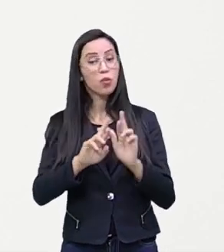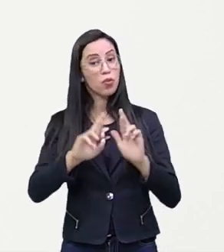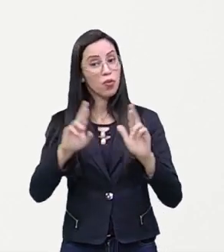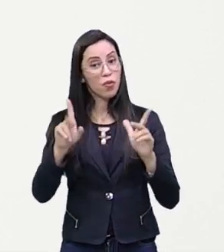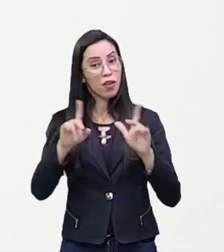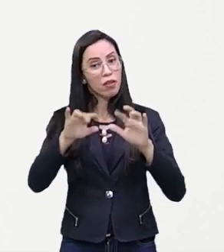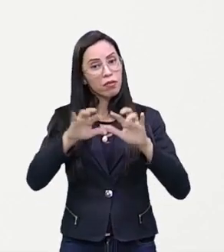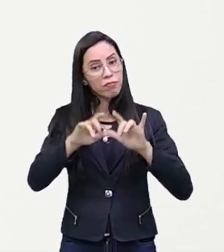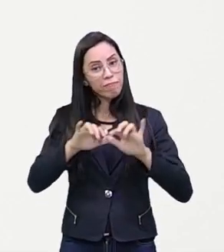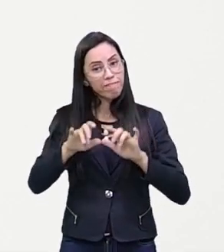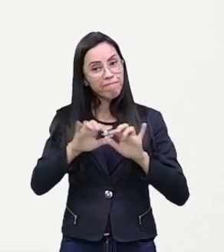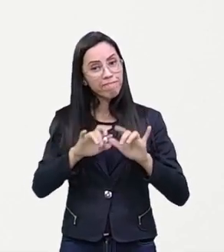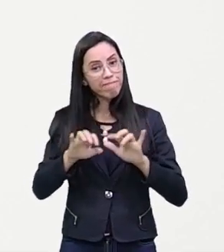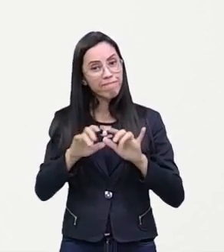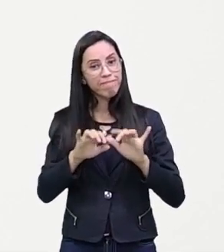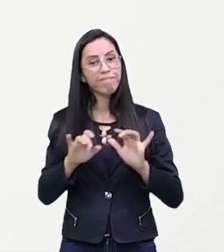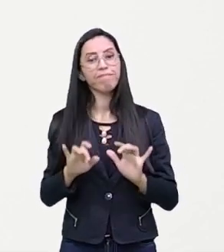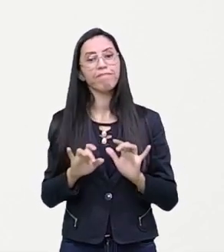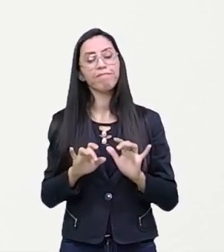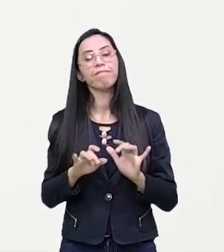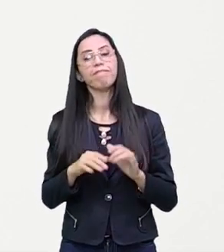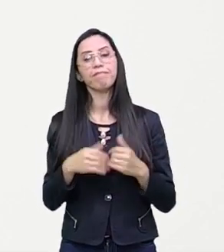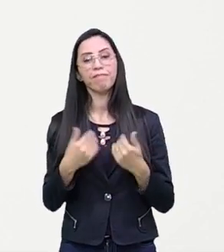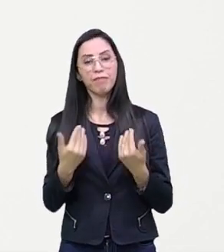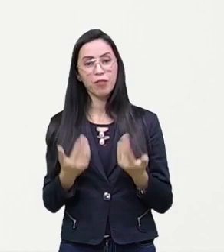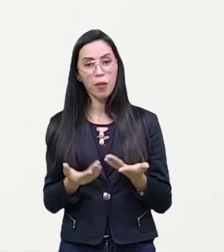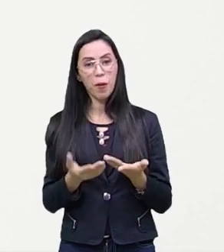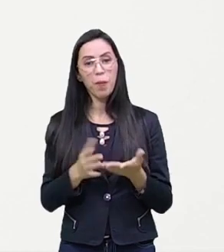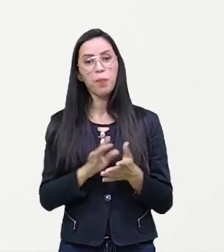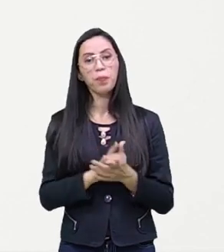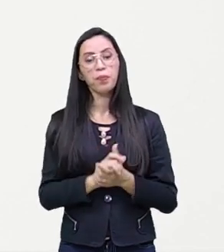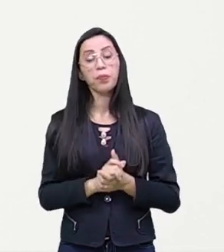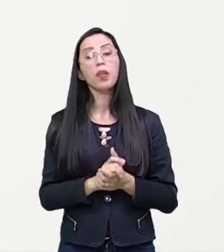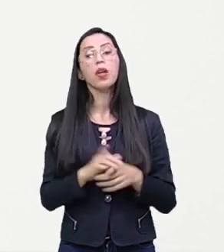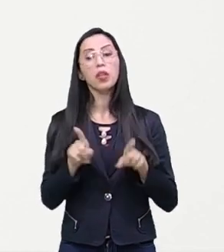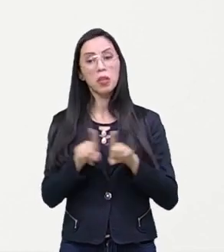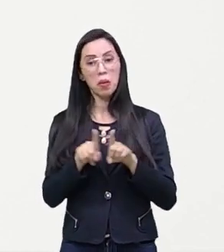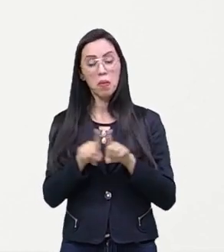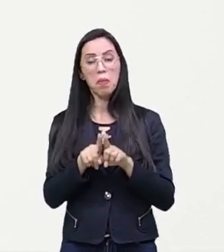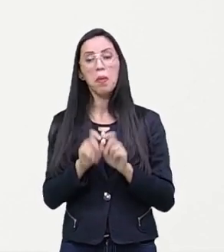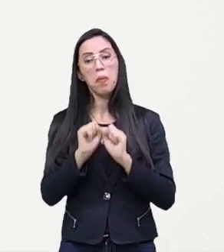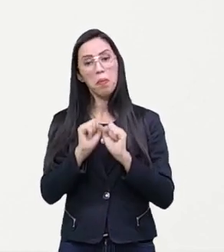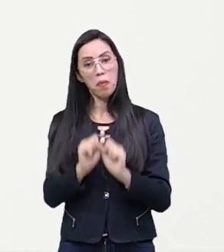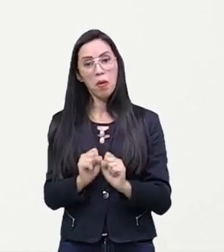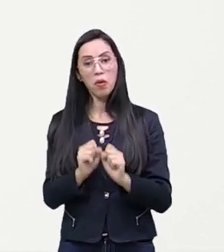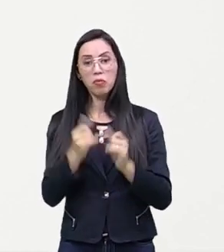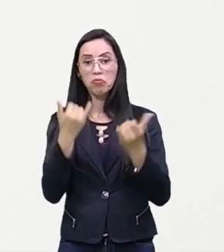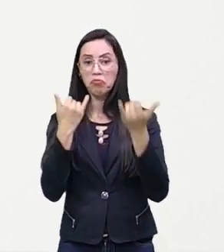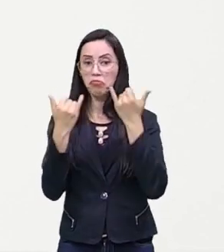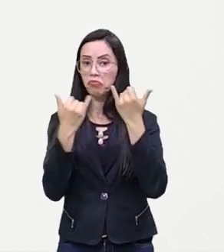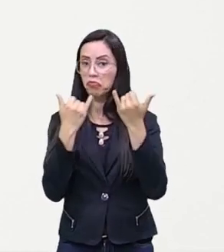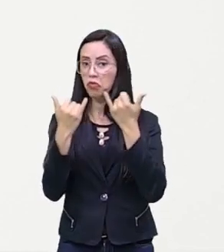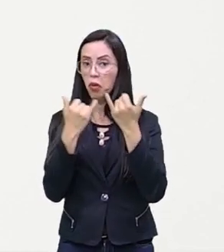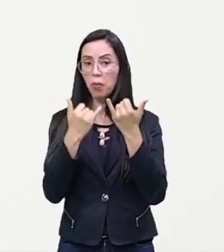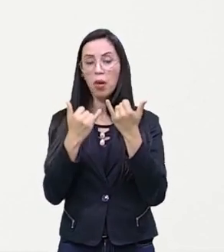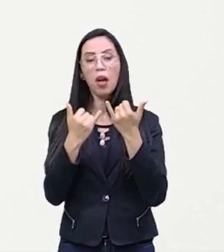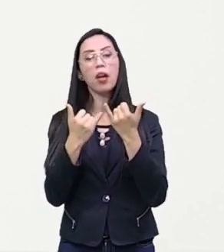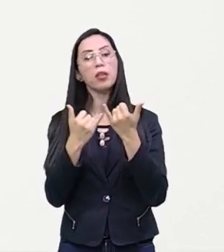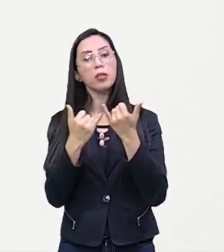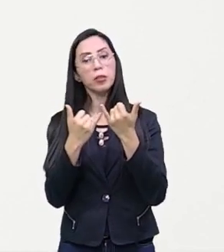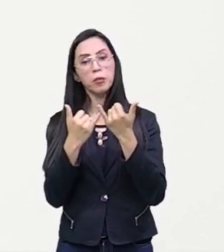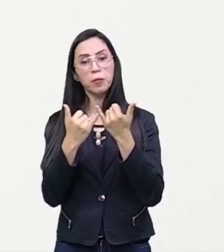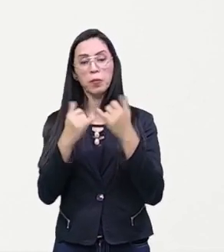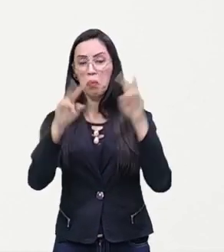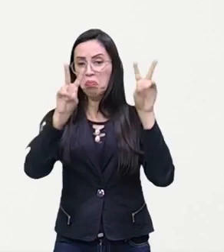lembram de bilhete e cartas, embora possam transmitir qualquer